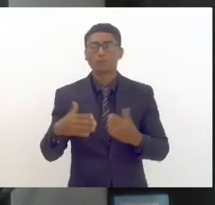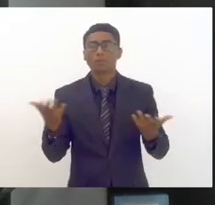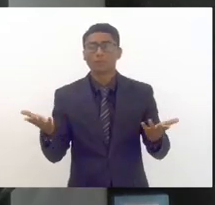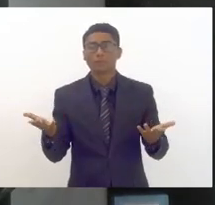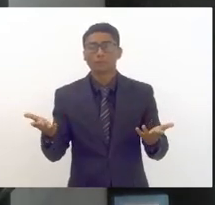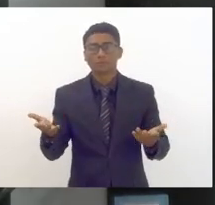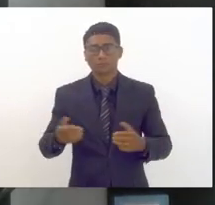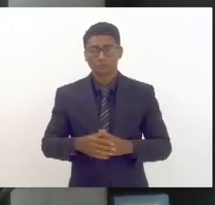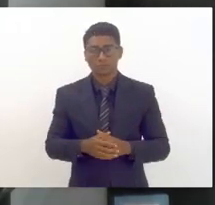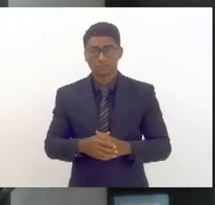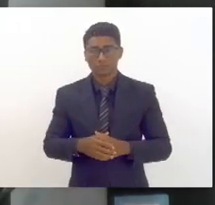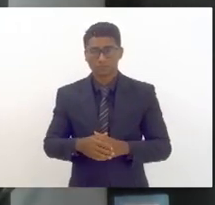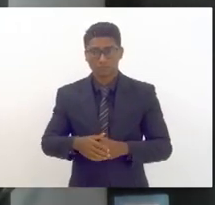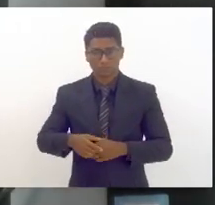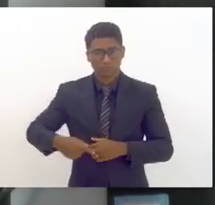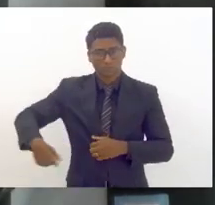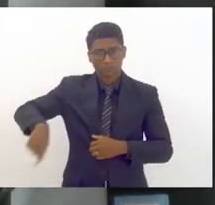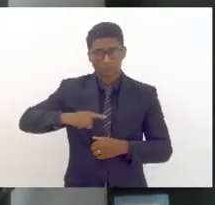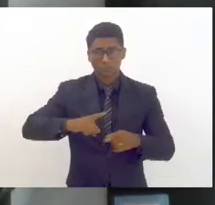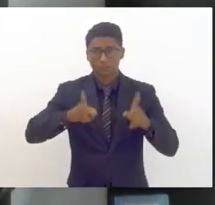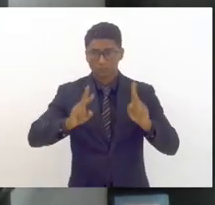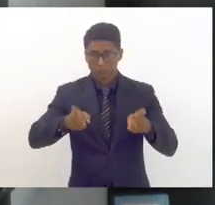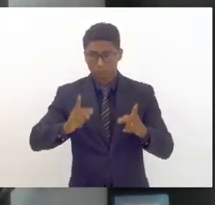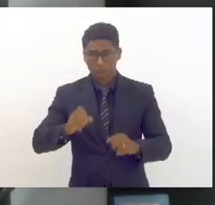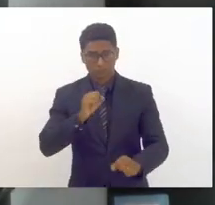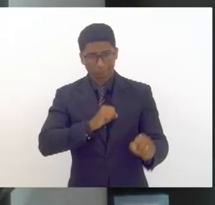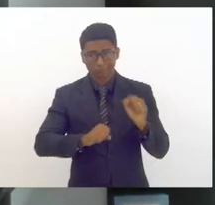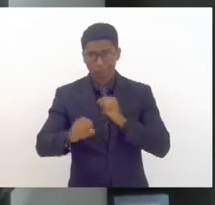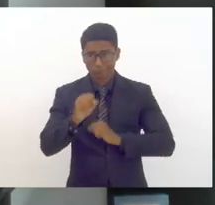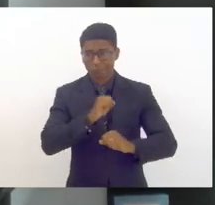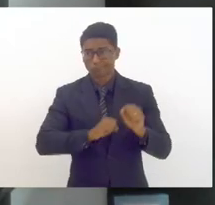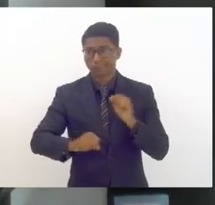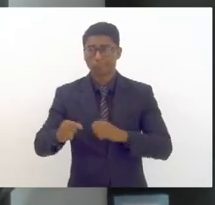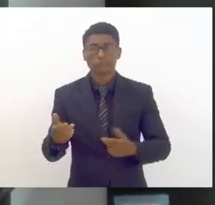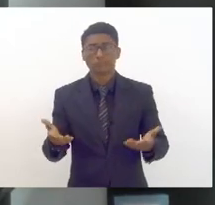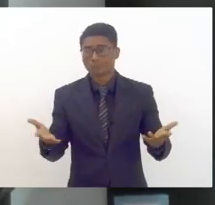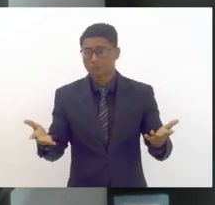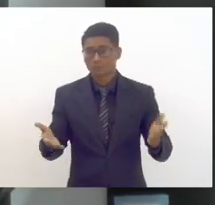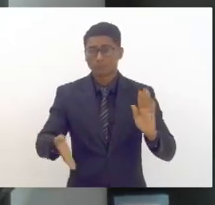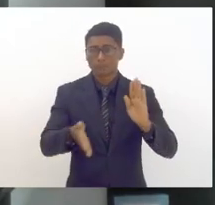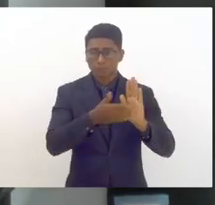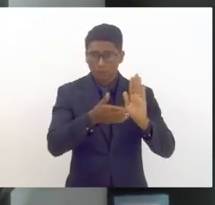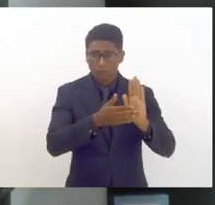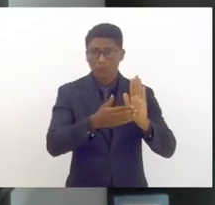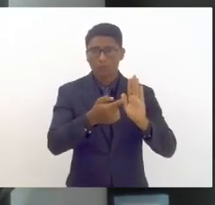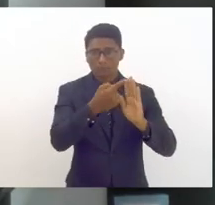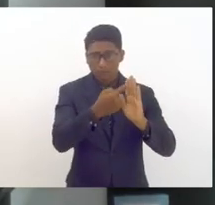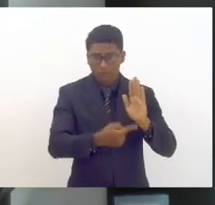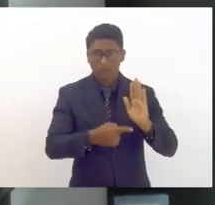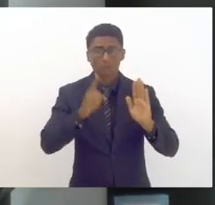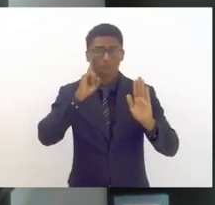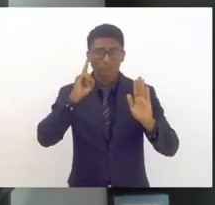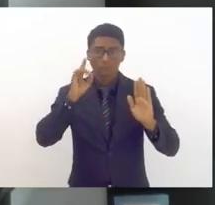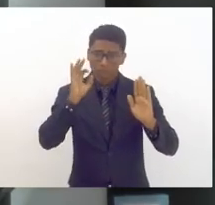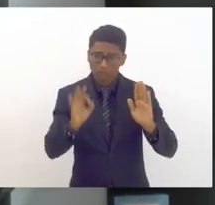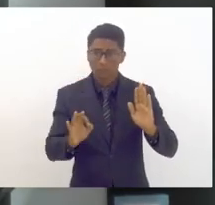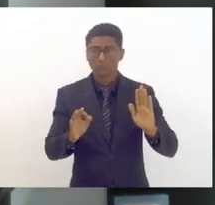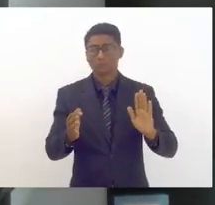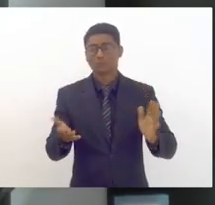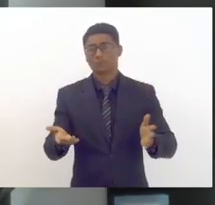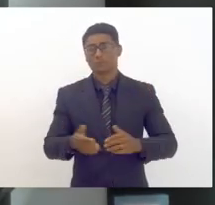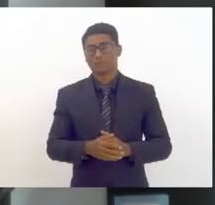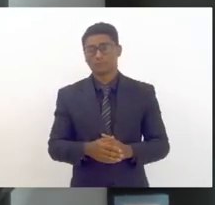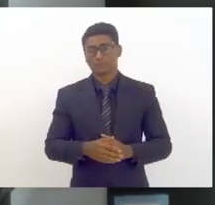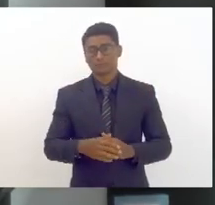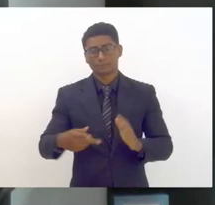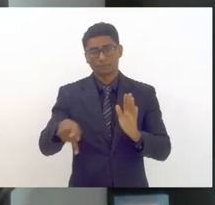todo mundo continua ansioso para ouvir alguma proposta mais concreta, né? No caso